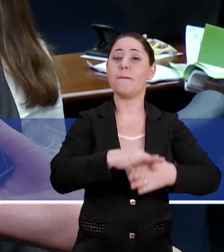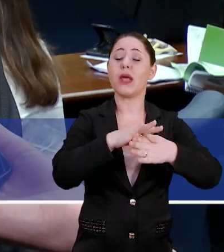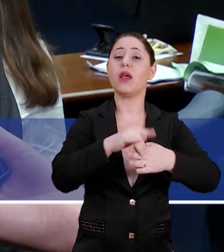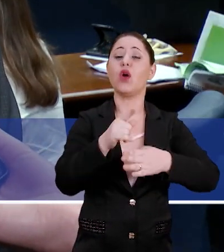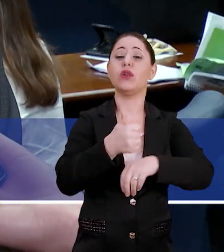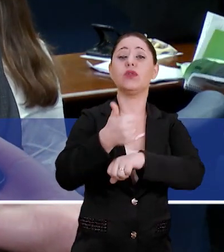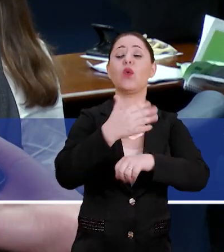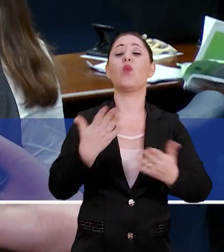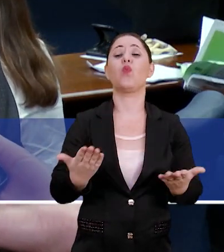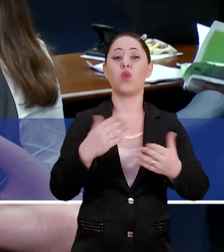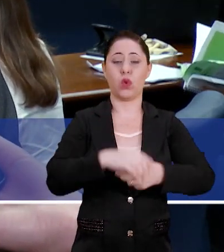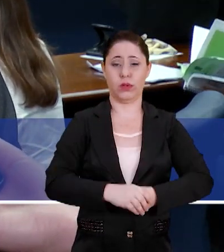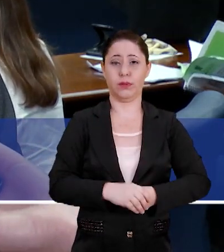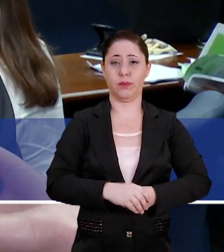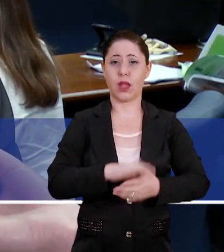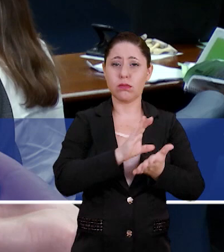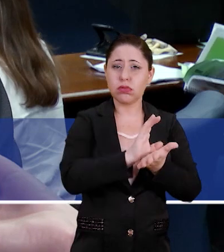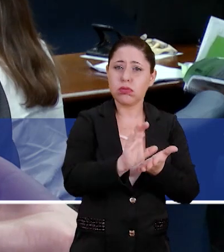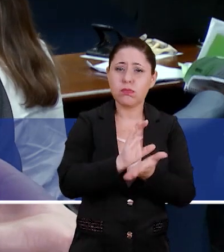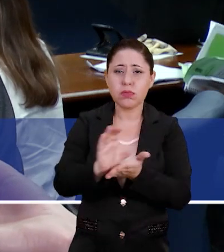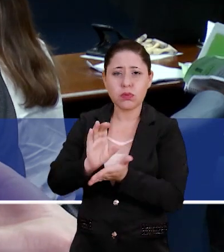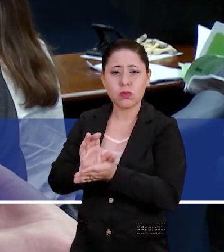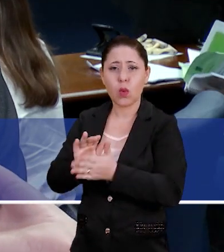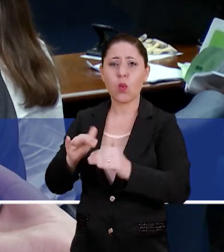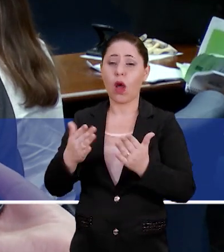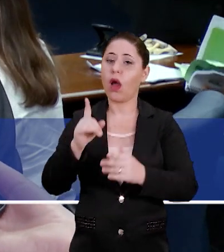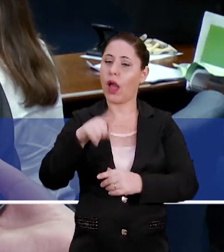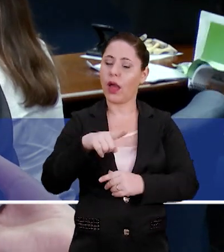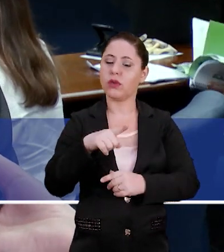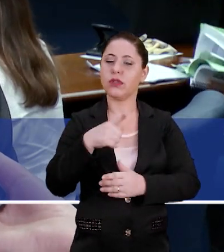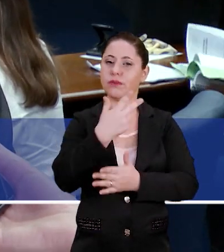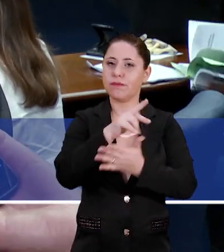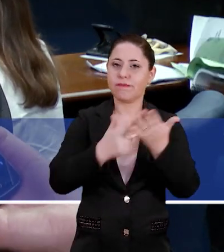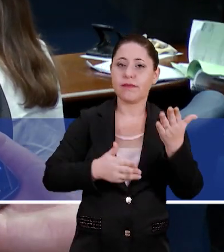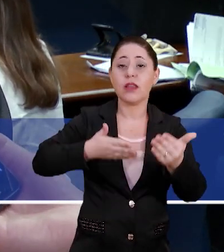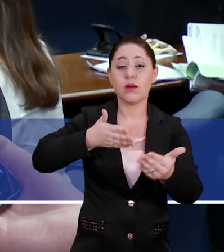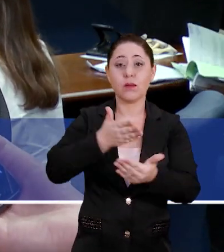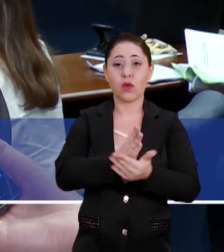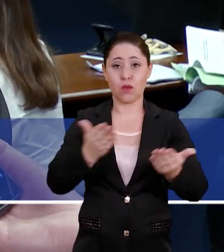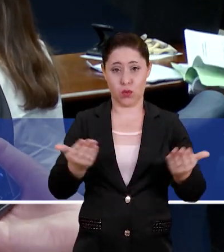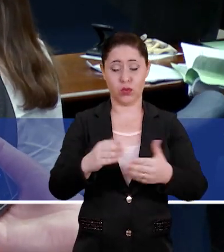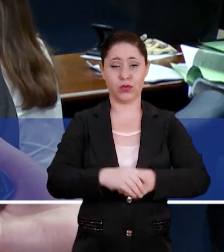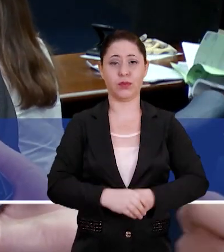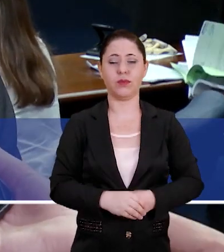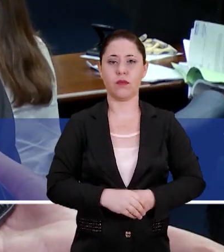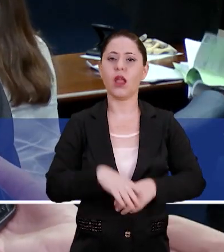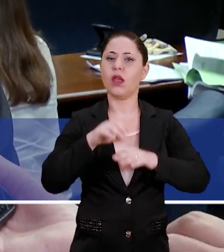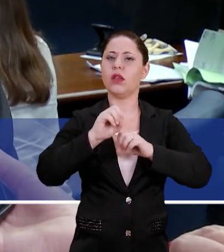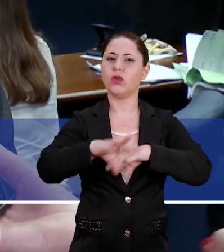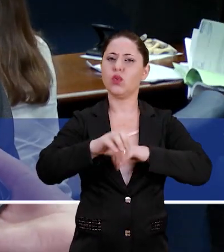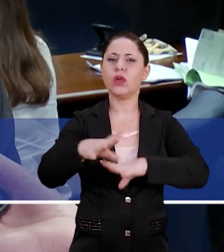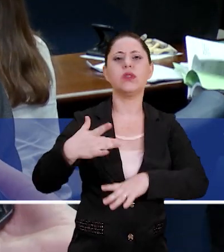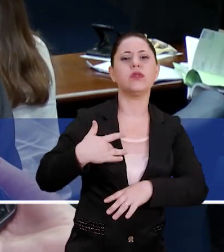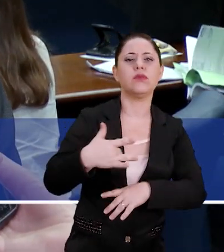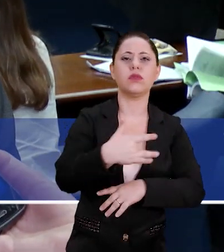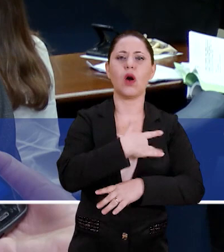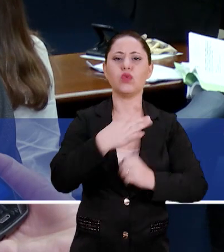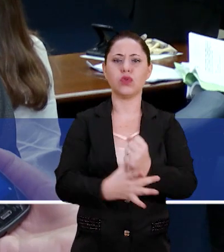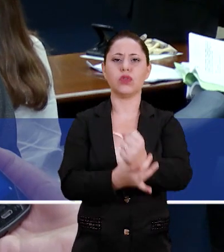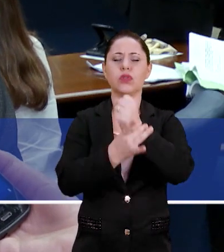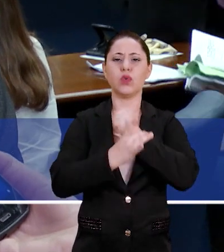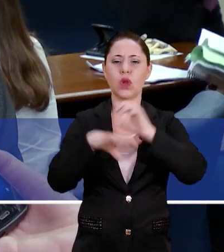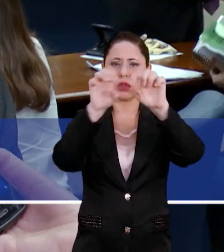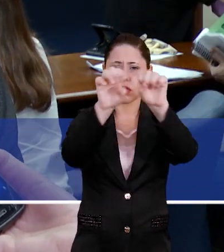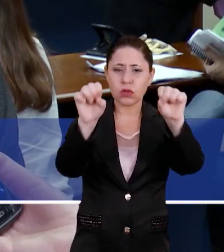as prioridades. É exatamente isso que nós relatamos e aprovamos aqui. A área de educação, de saúde,